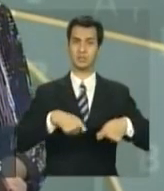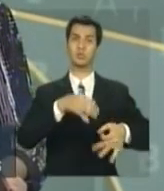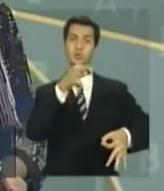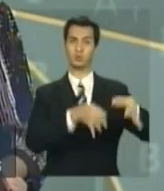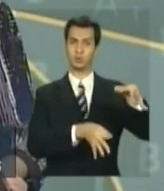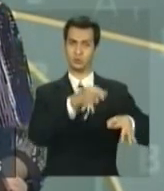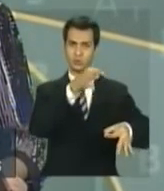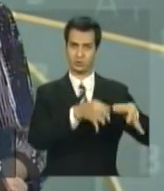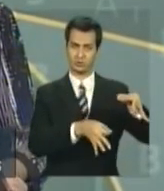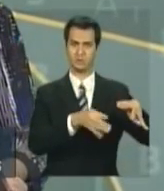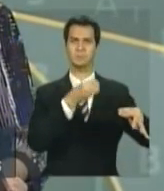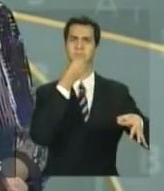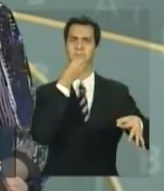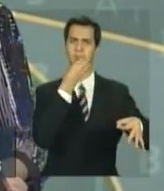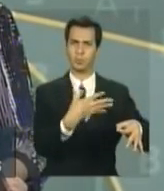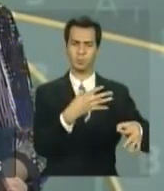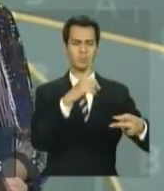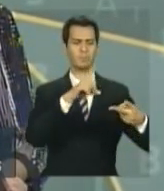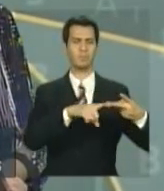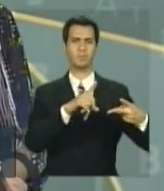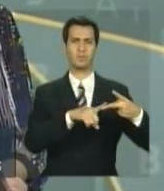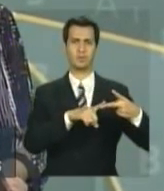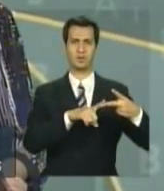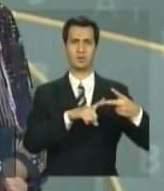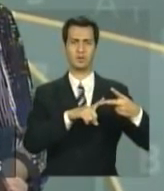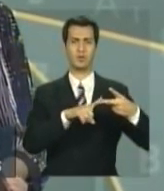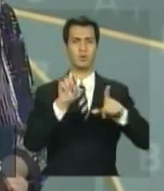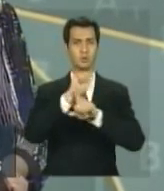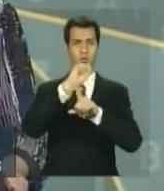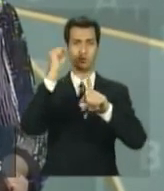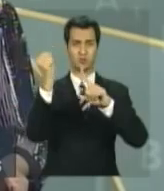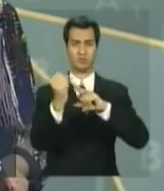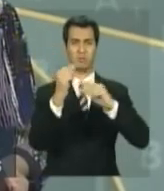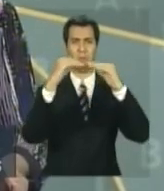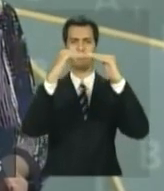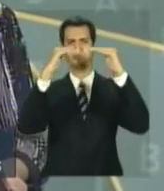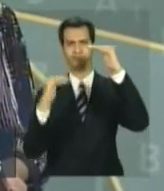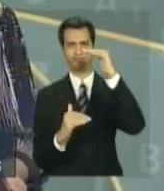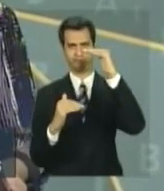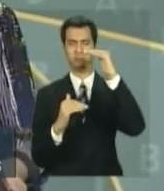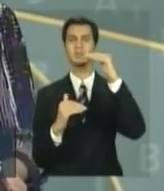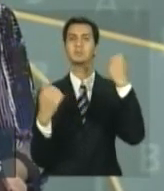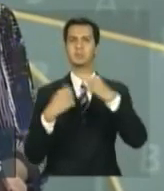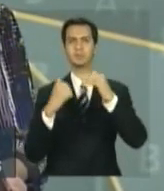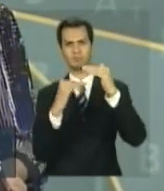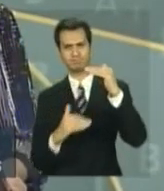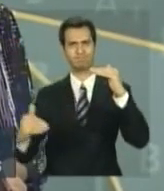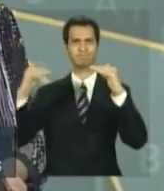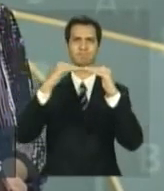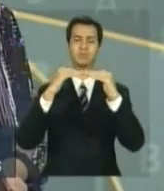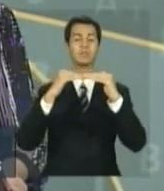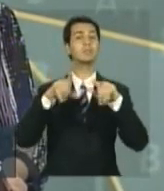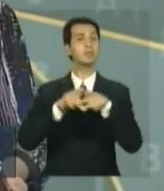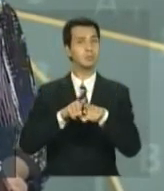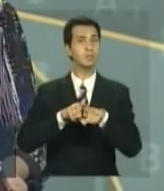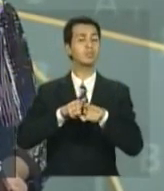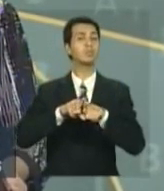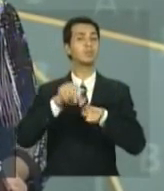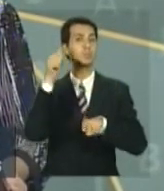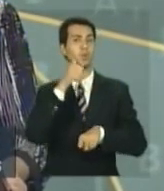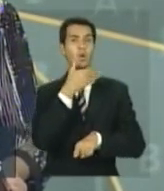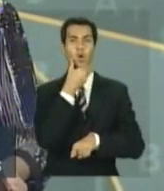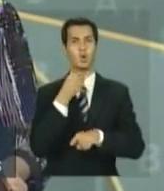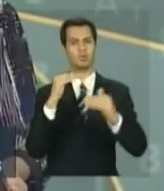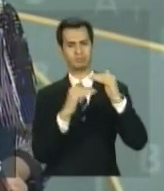social, com redução das desigualdades de todos os tipos, em especial a de gênero,